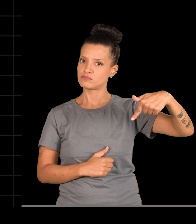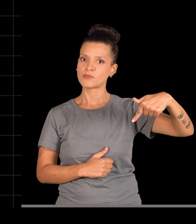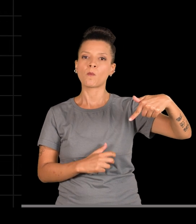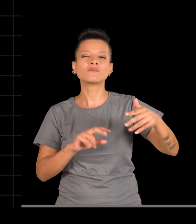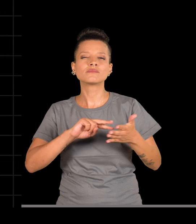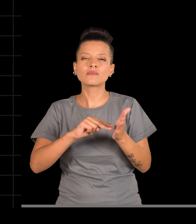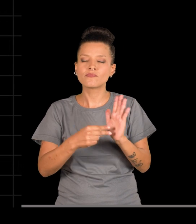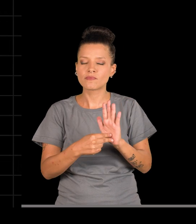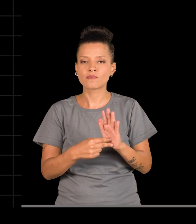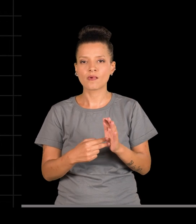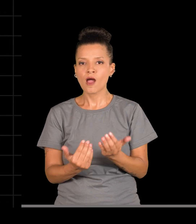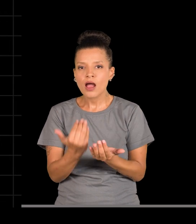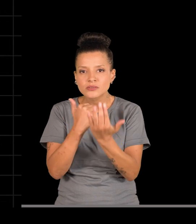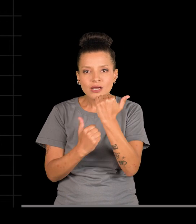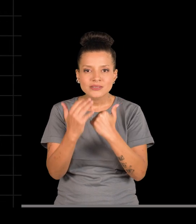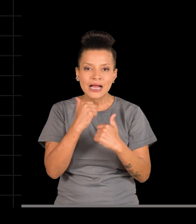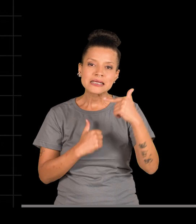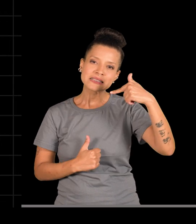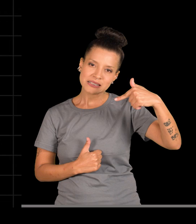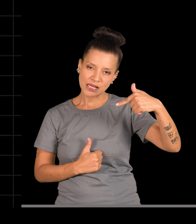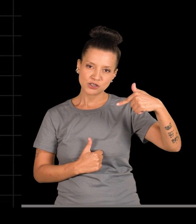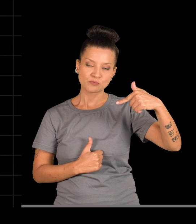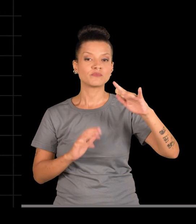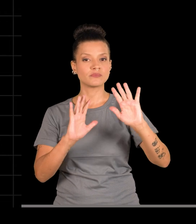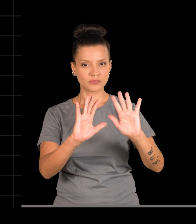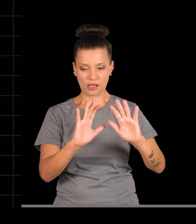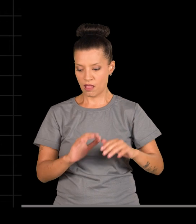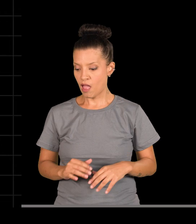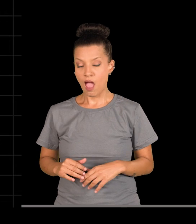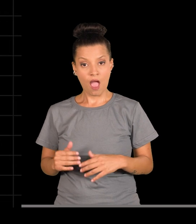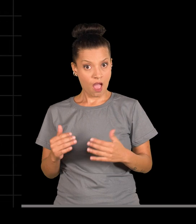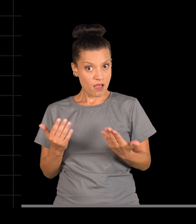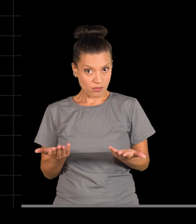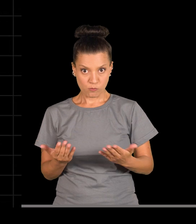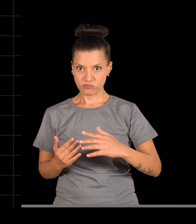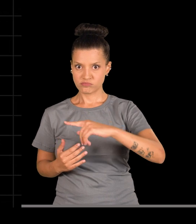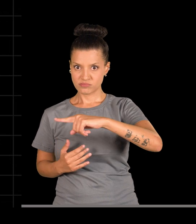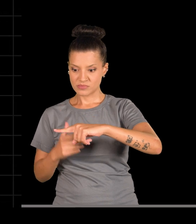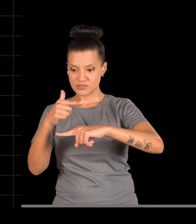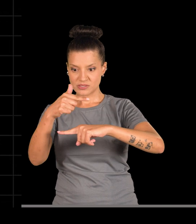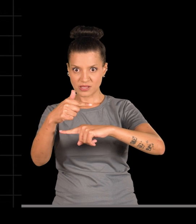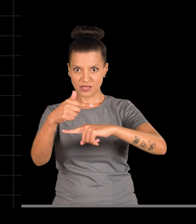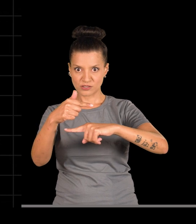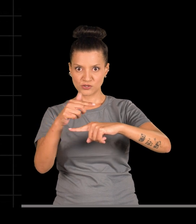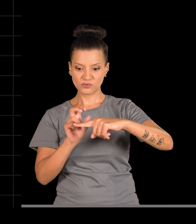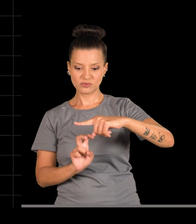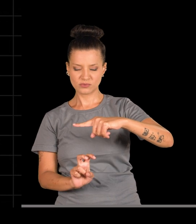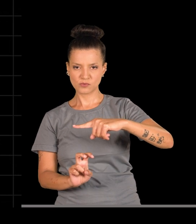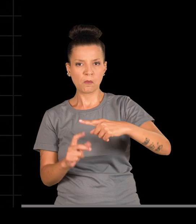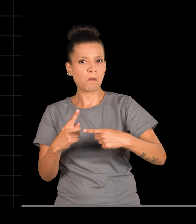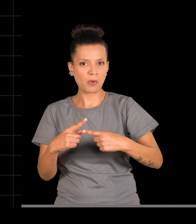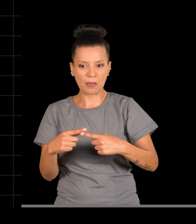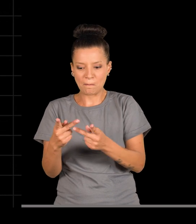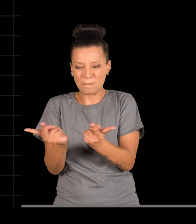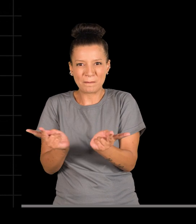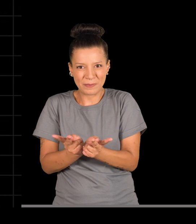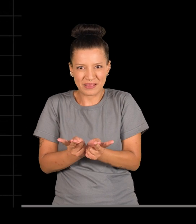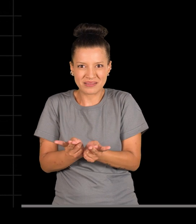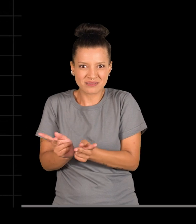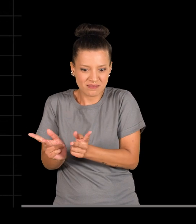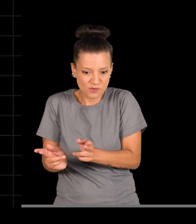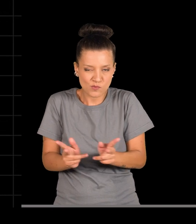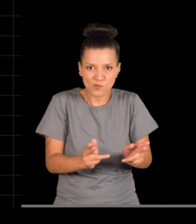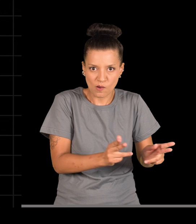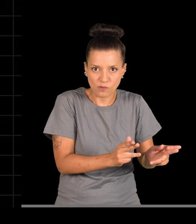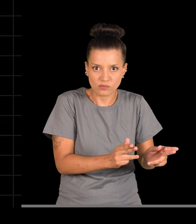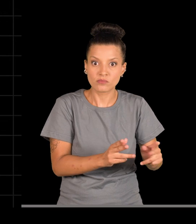Eu peguei 7 pedaços em pizzas que estão divididas em 5 pedaços. As duas pizzas são idênticas umas às outras. E aí você percebe exatamente, ó, que